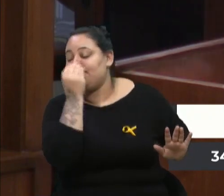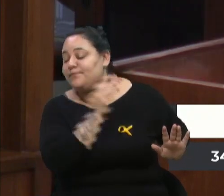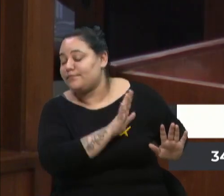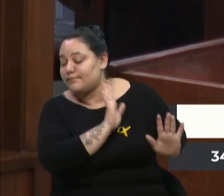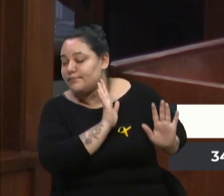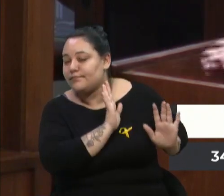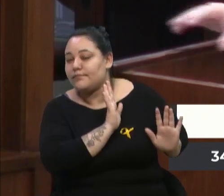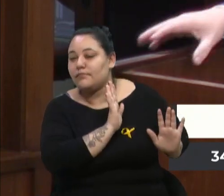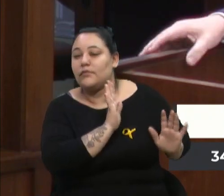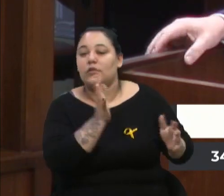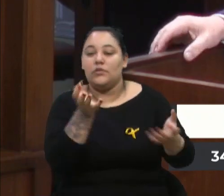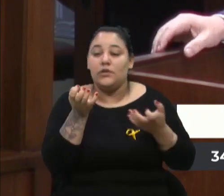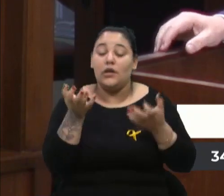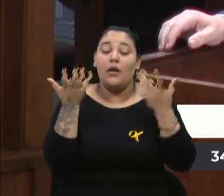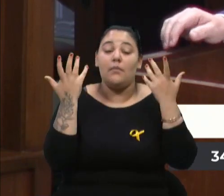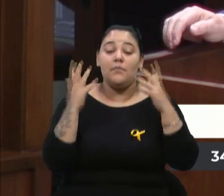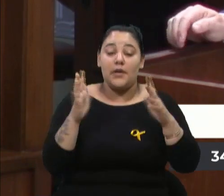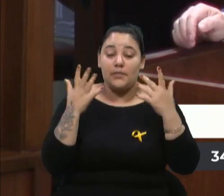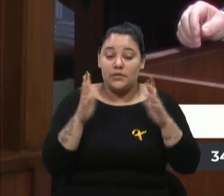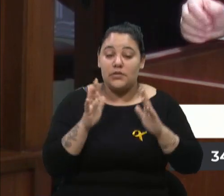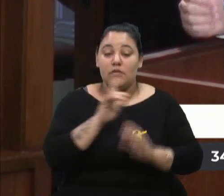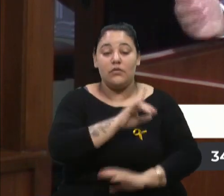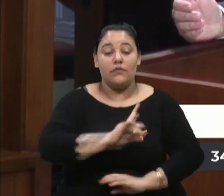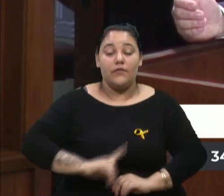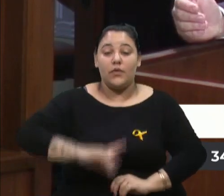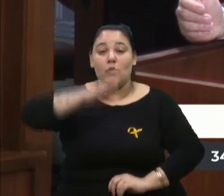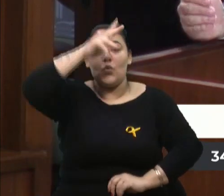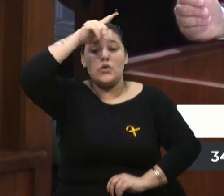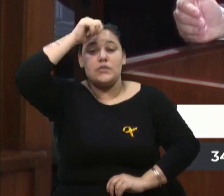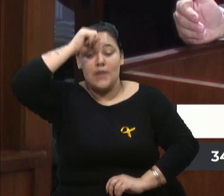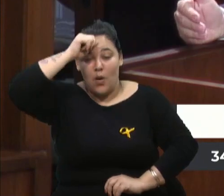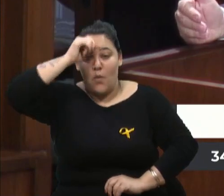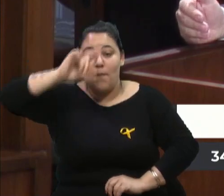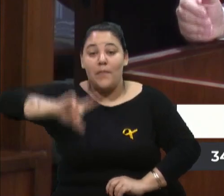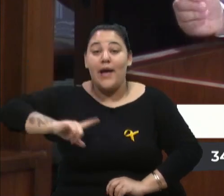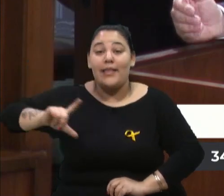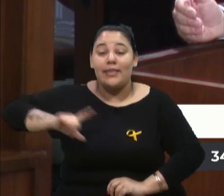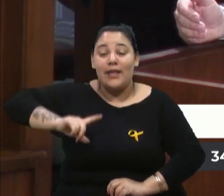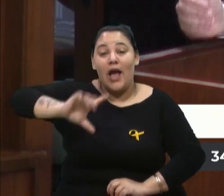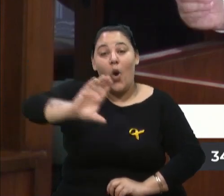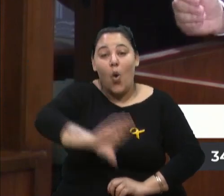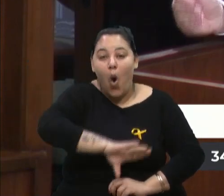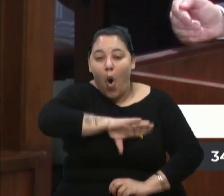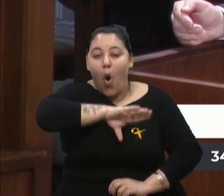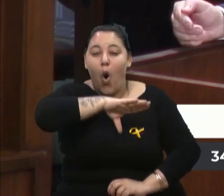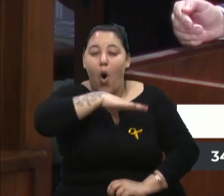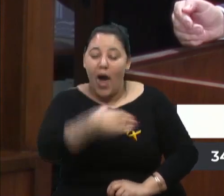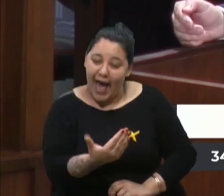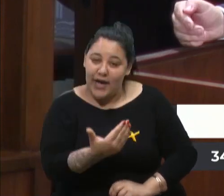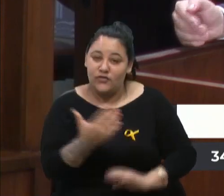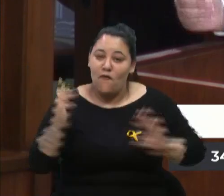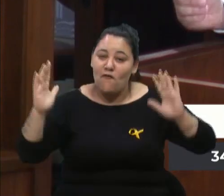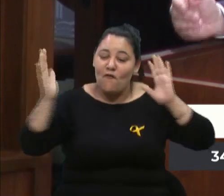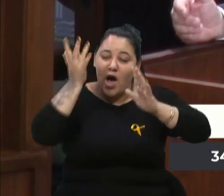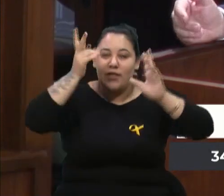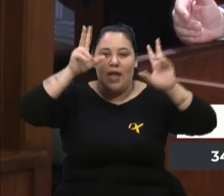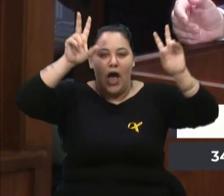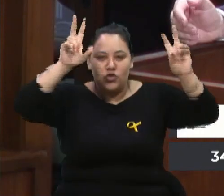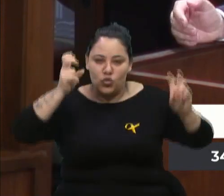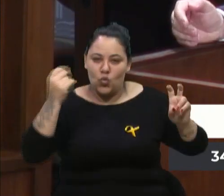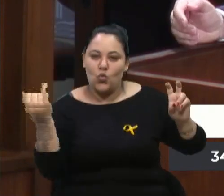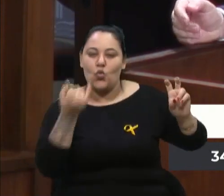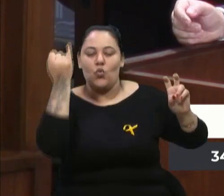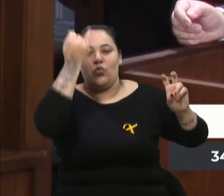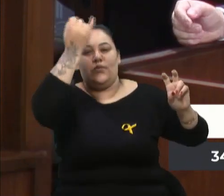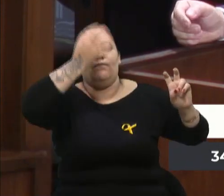gostaria de parabenizar novamente o governo municipal por trazer e ter a coragem de trazer esses temas tão importantes